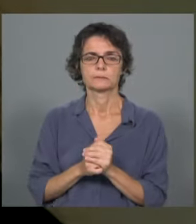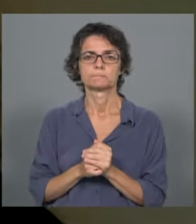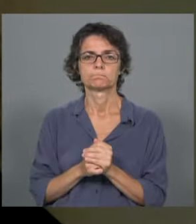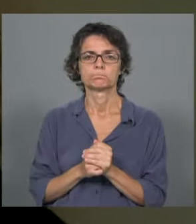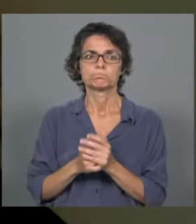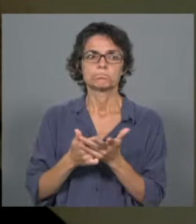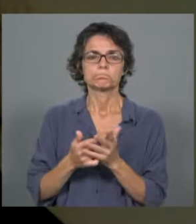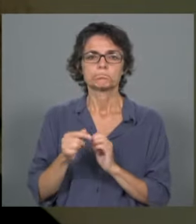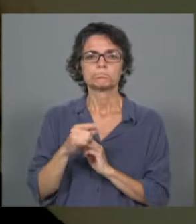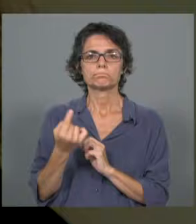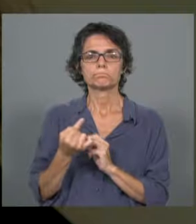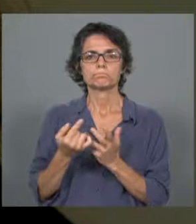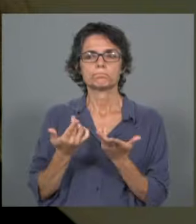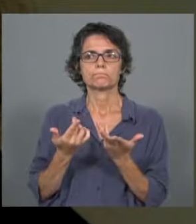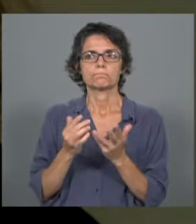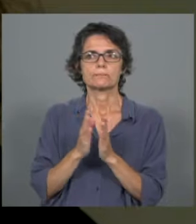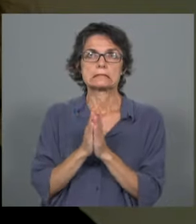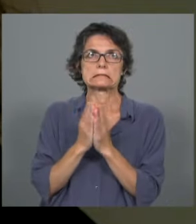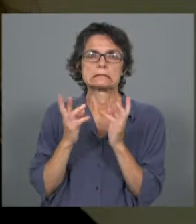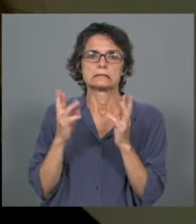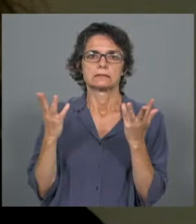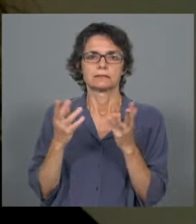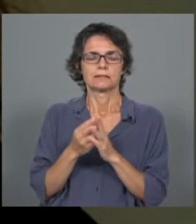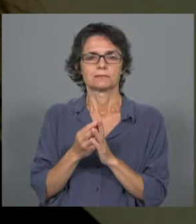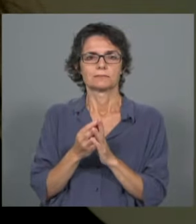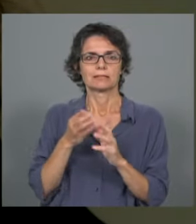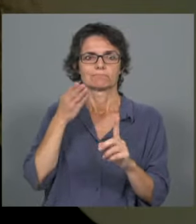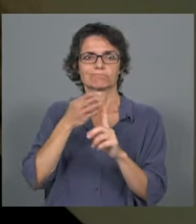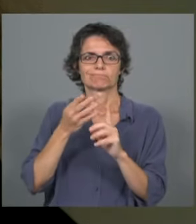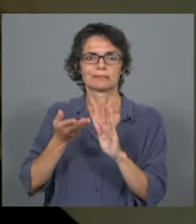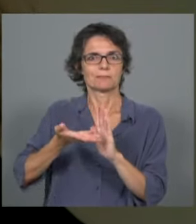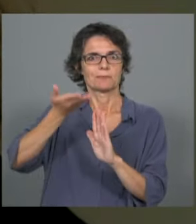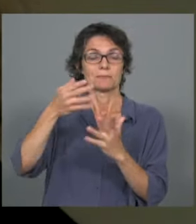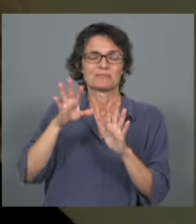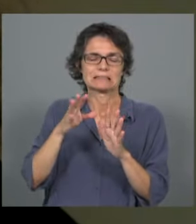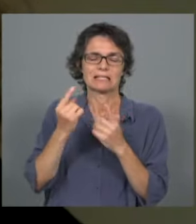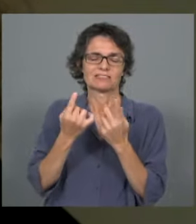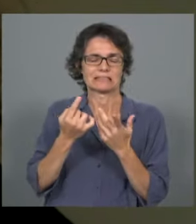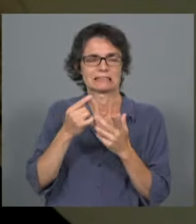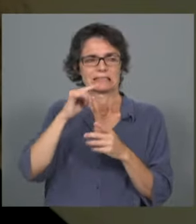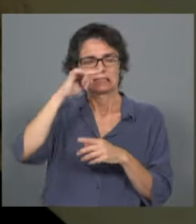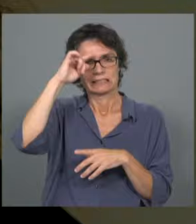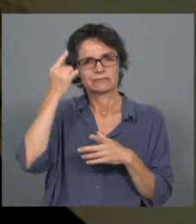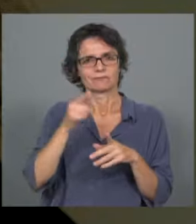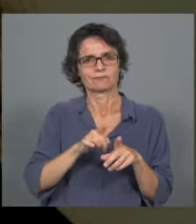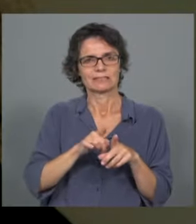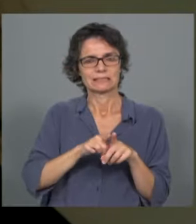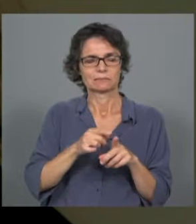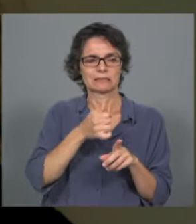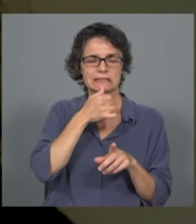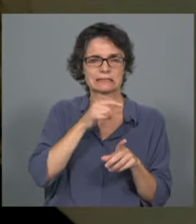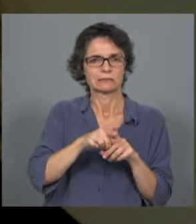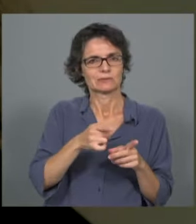jovens queremos que elas sejam mais ambiciosas, mas está um bocadinho difícil dos nossos governantes também atingirem as metas do Acordo de Paris,